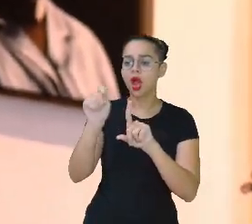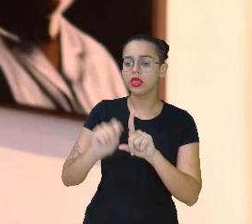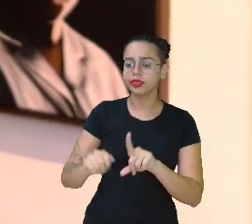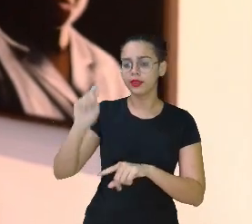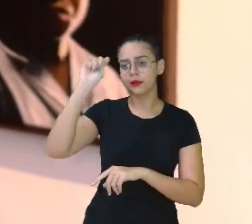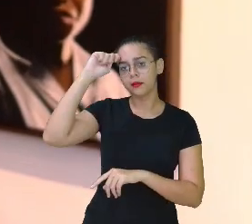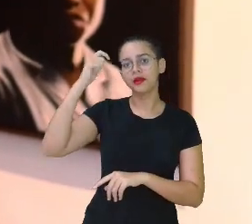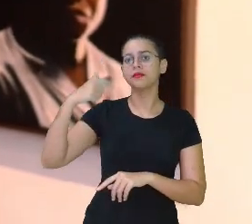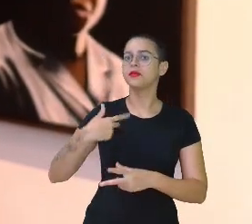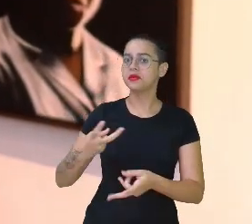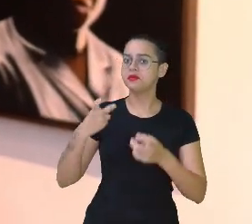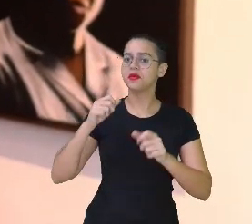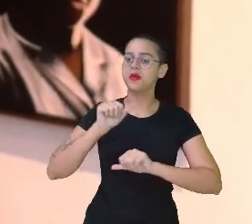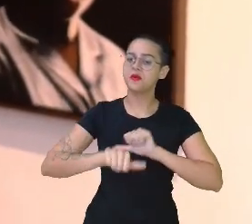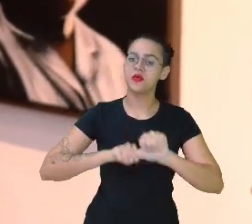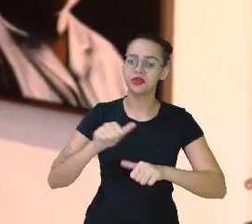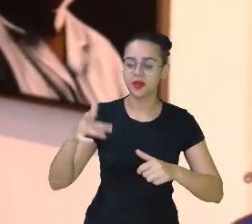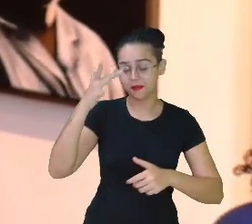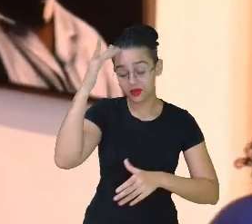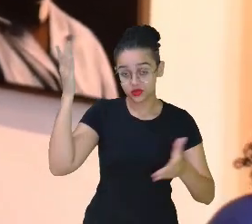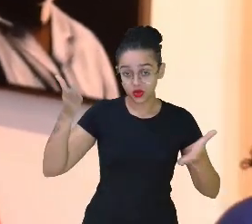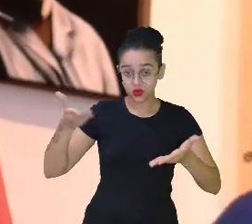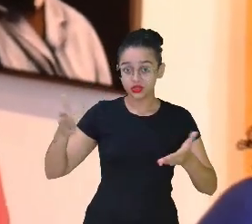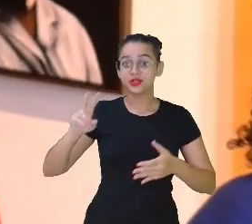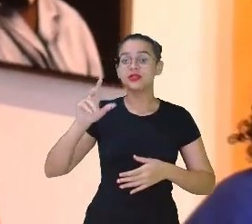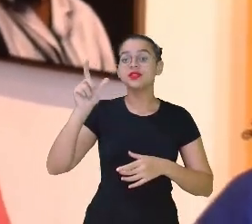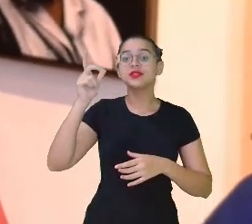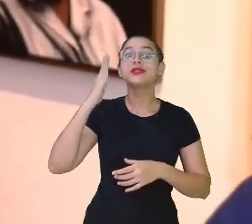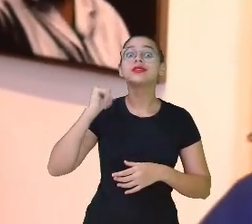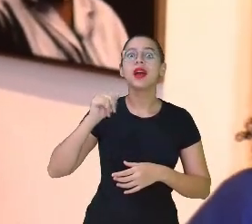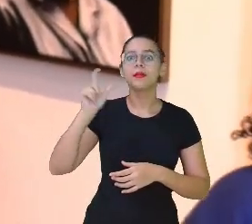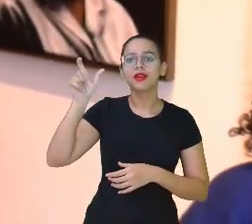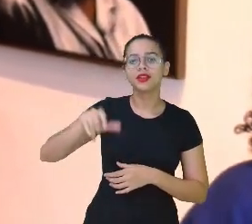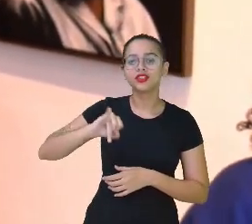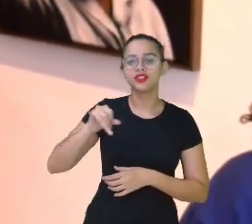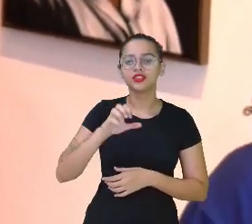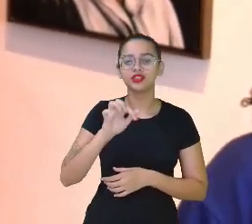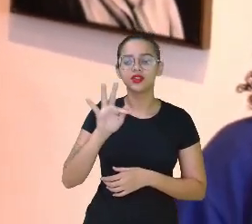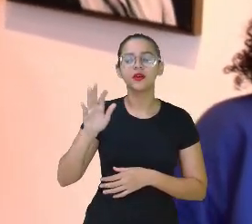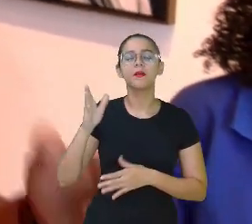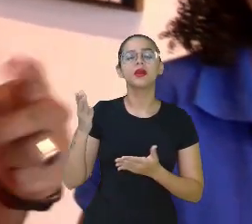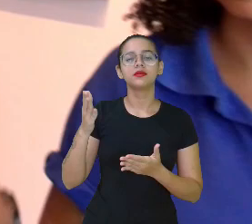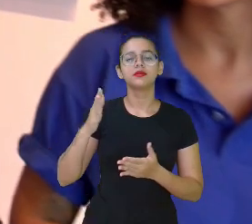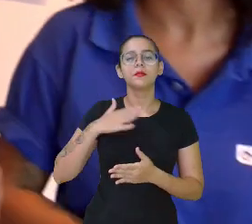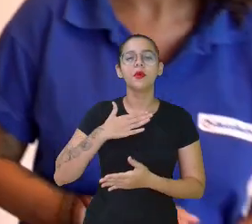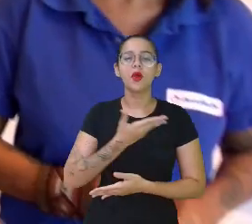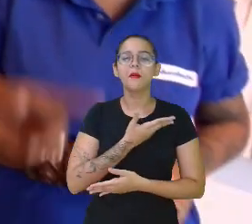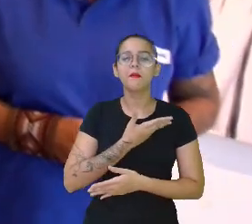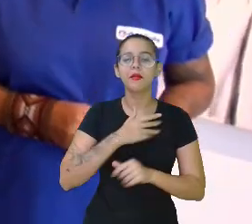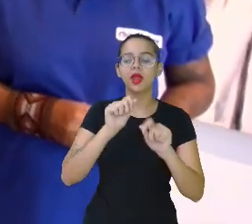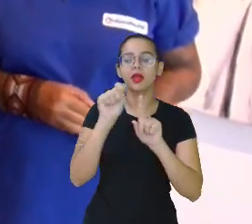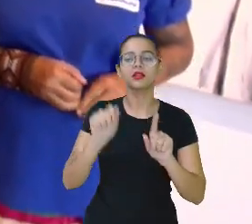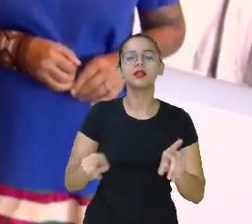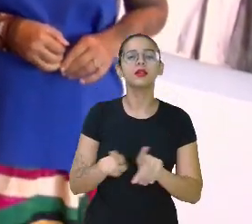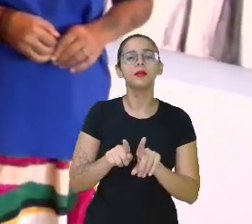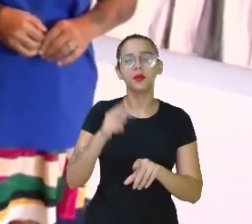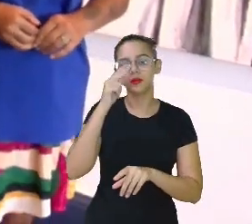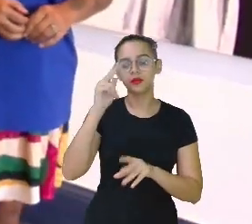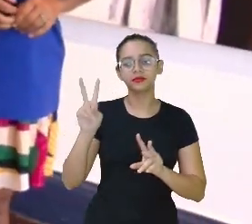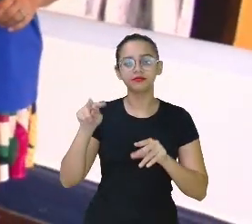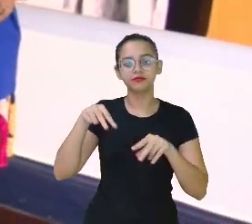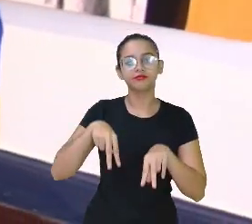isso está mudando, né? As pessoas hoje sabem quem é Jeff, mas eu também quero que as pessoas saibam quem são meus amigos artistas que também estão no mesmo corre que